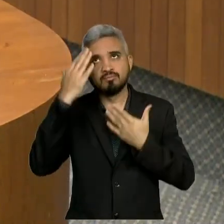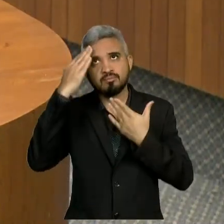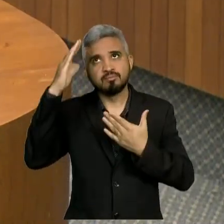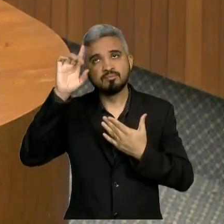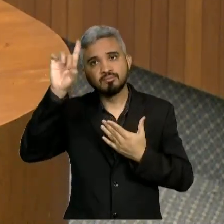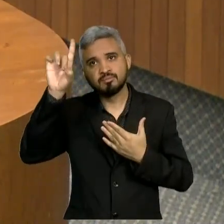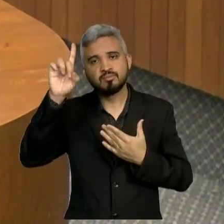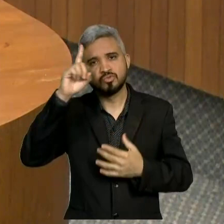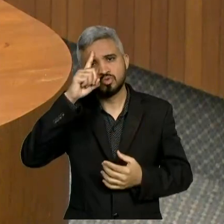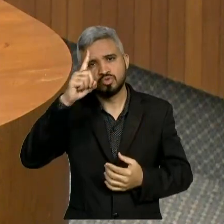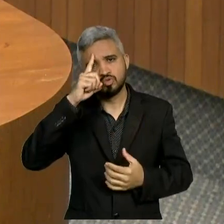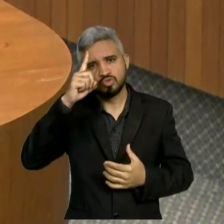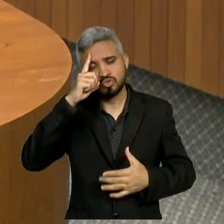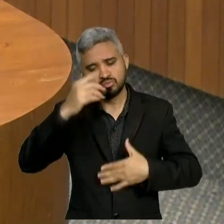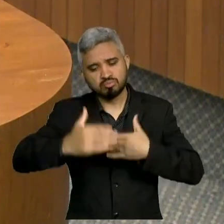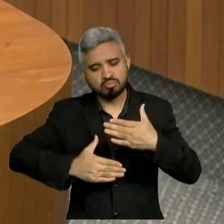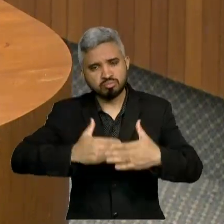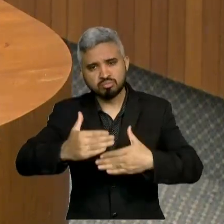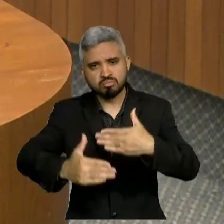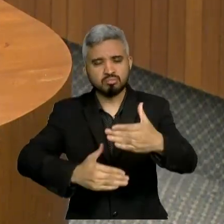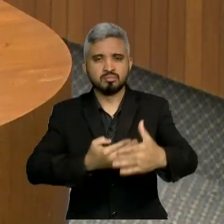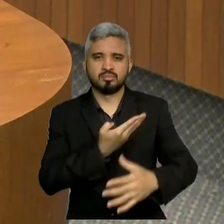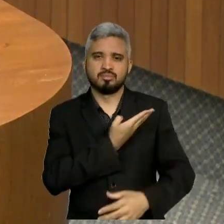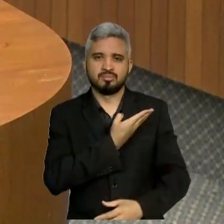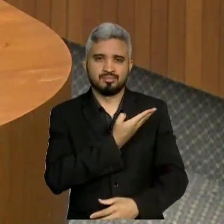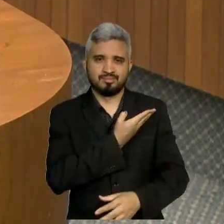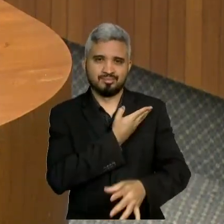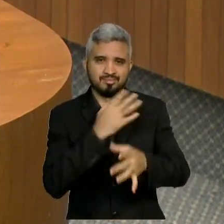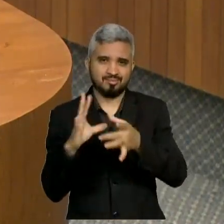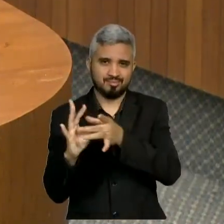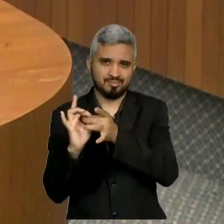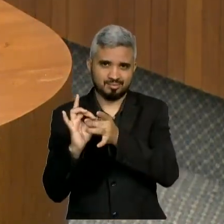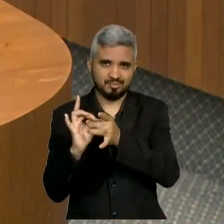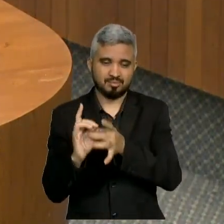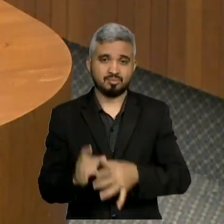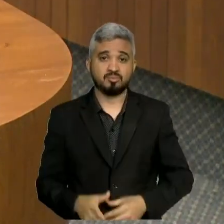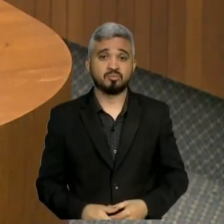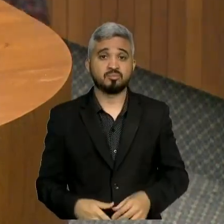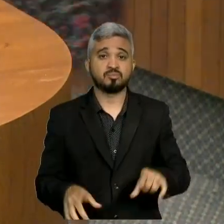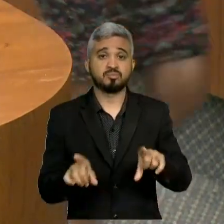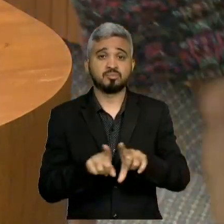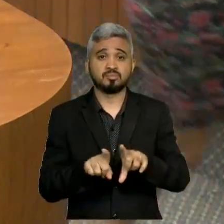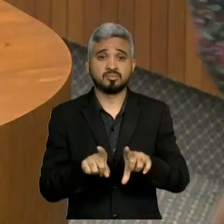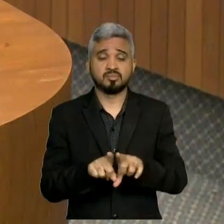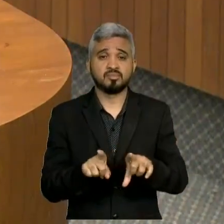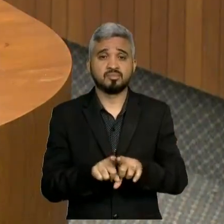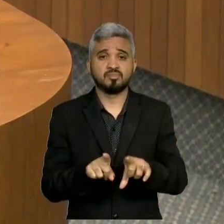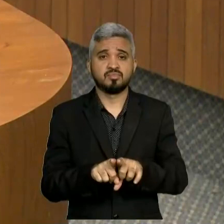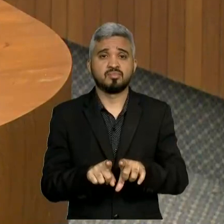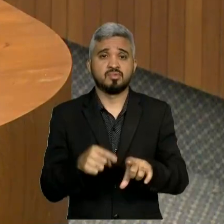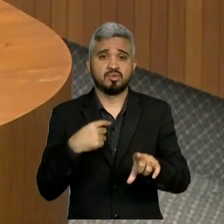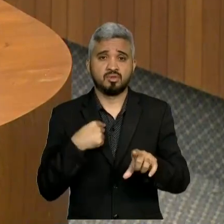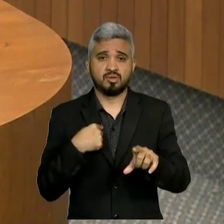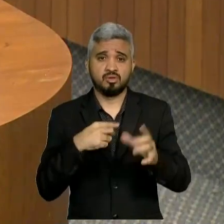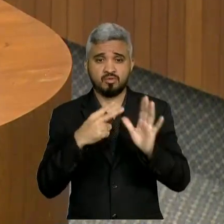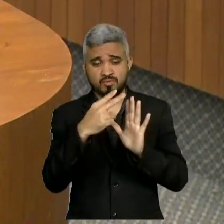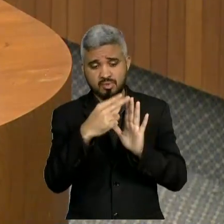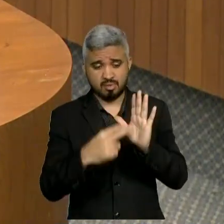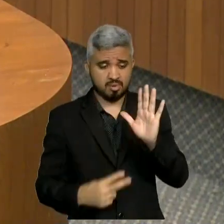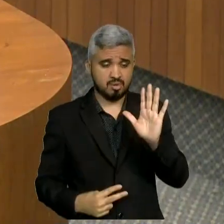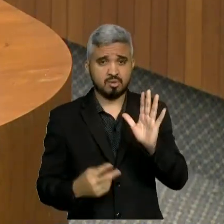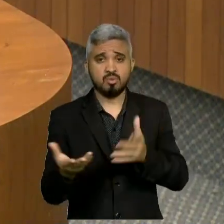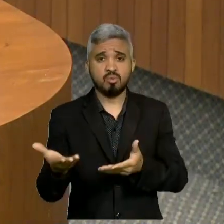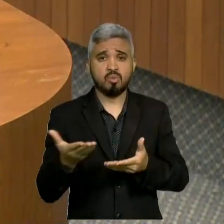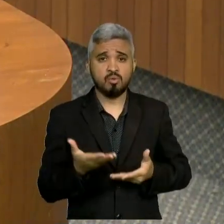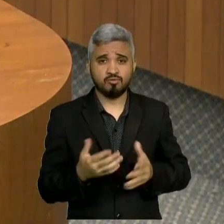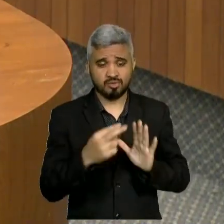contemplar mais de sua amizade. E eu trago aqui, senhor presidente, um convite que eu encaminho à mesa diretora, mas eu faço questão de ler, é um